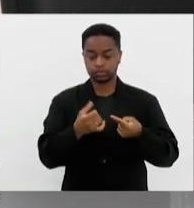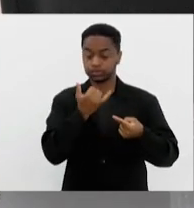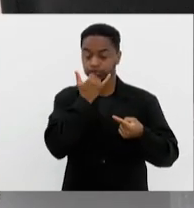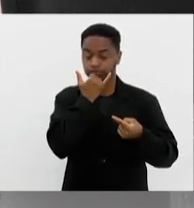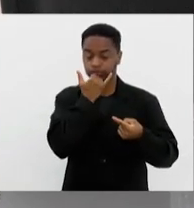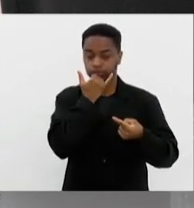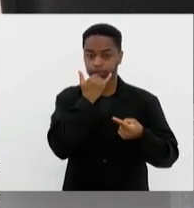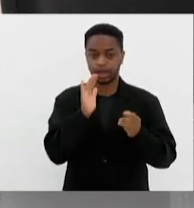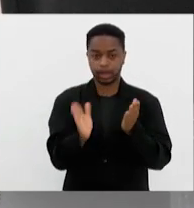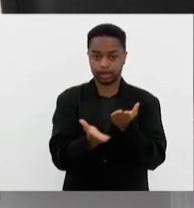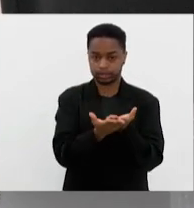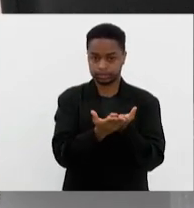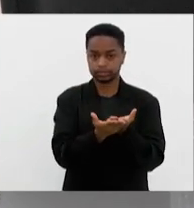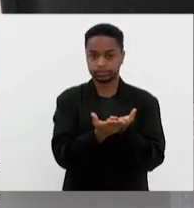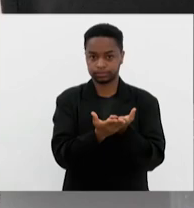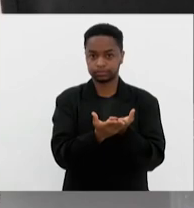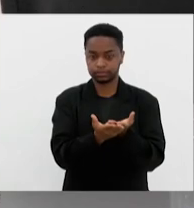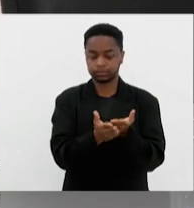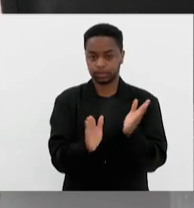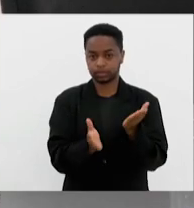pela anexação.